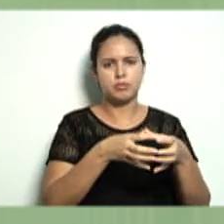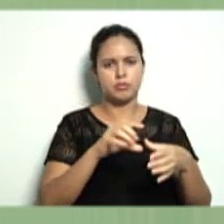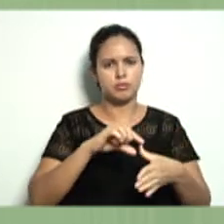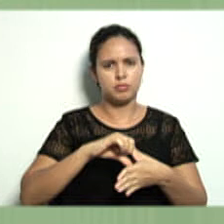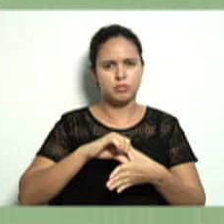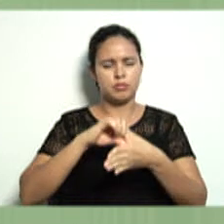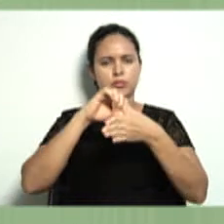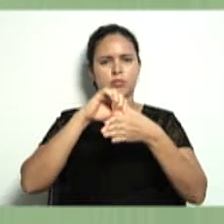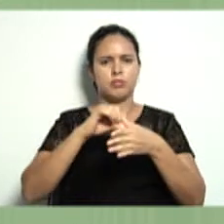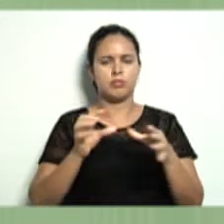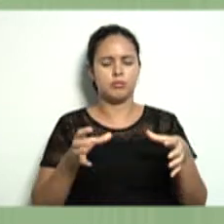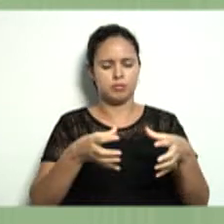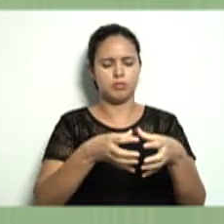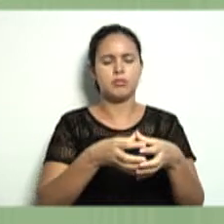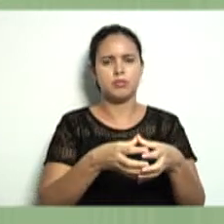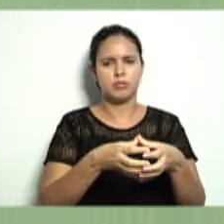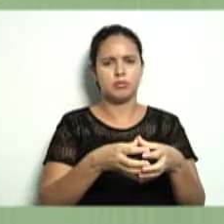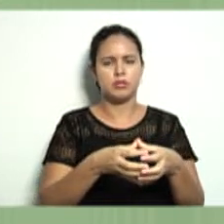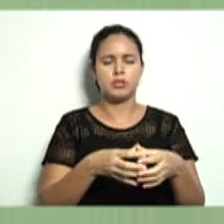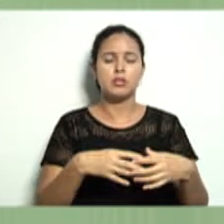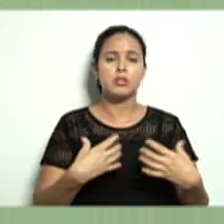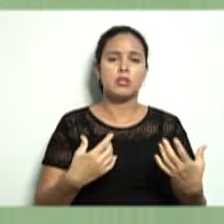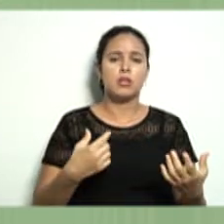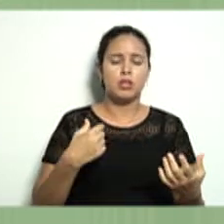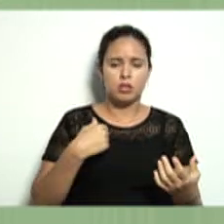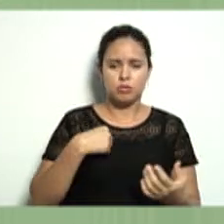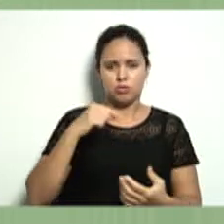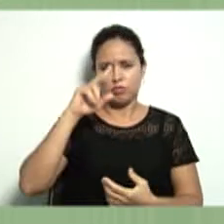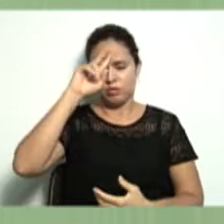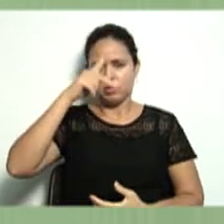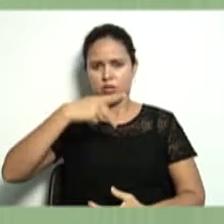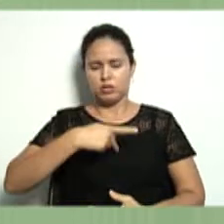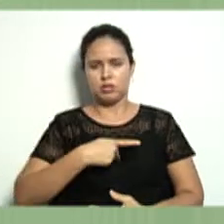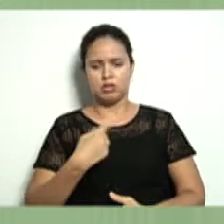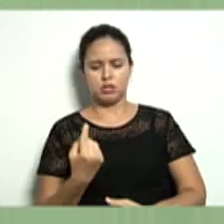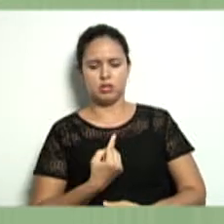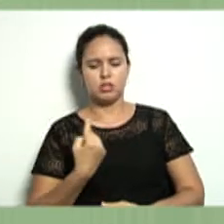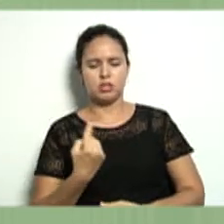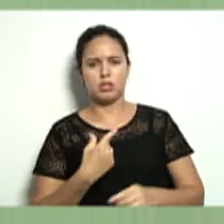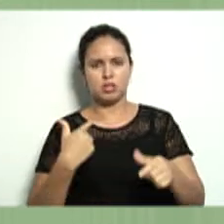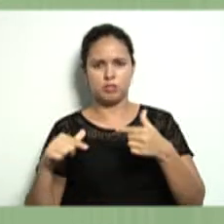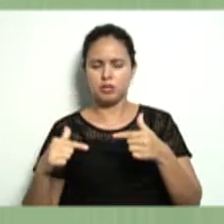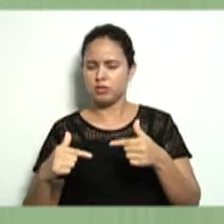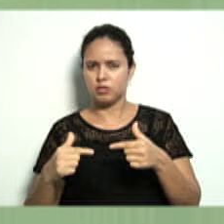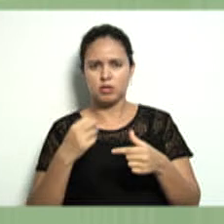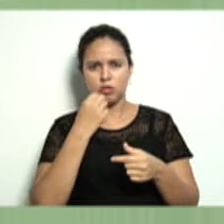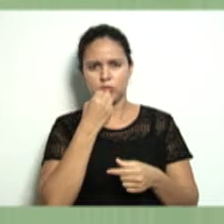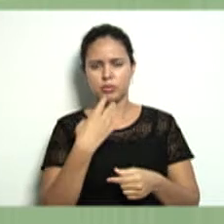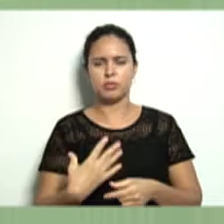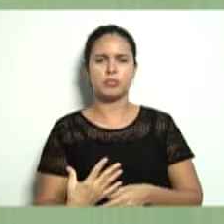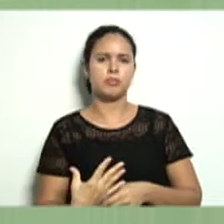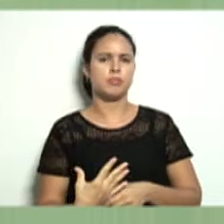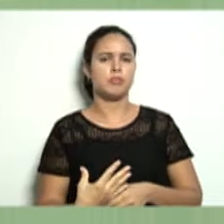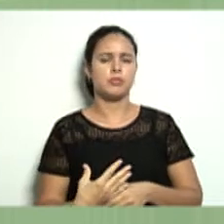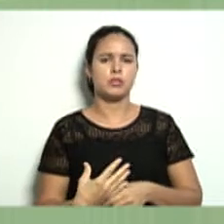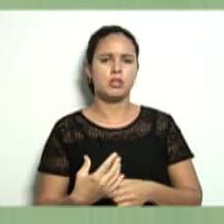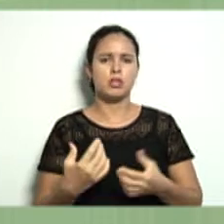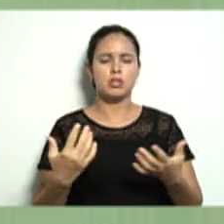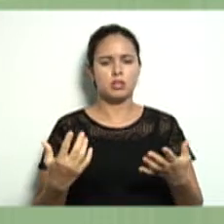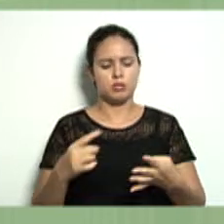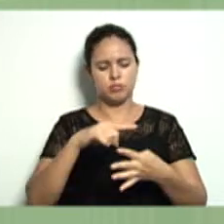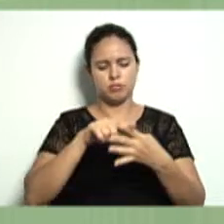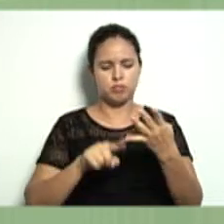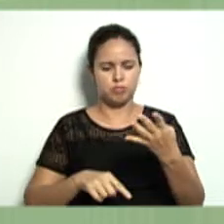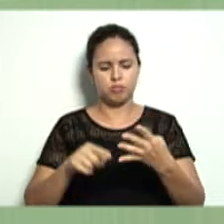eu centralizo, isso não vai ser bom para a minha cooperativa. As demais alternativas estão